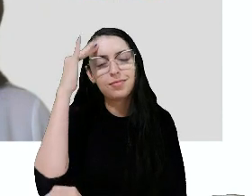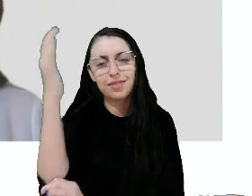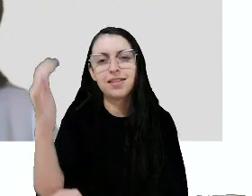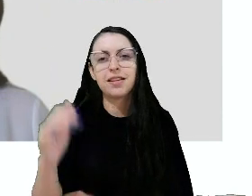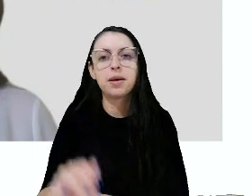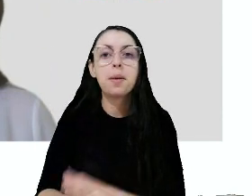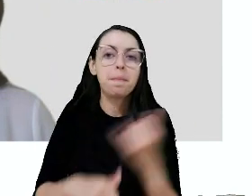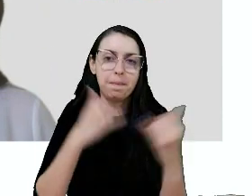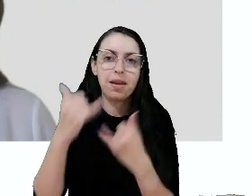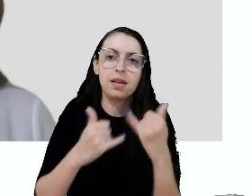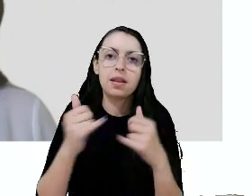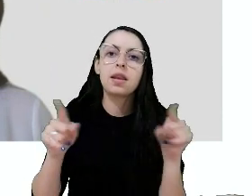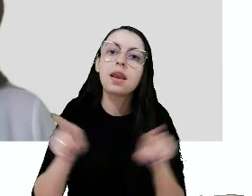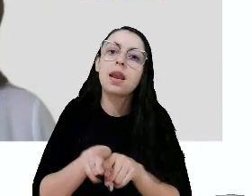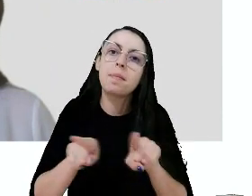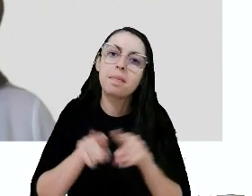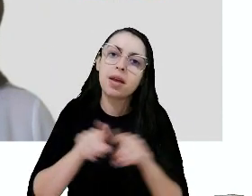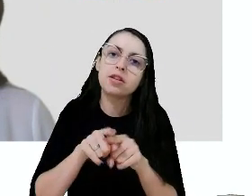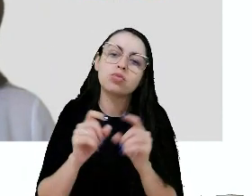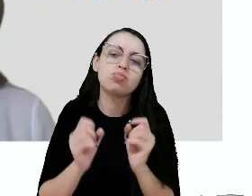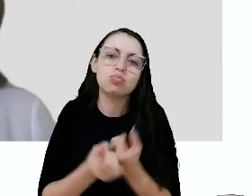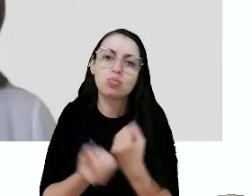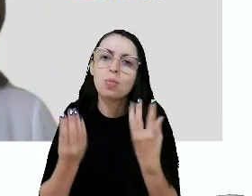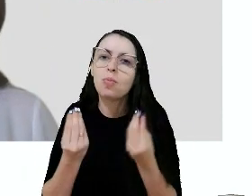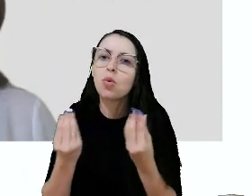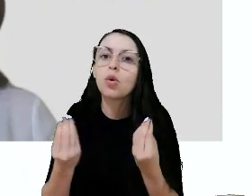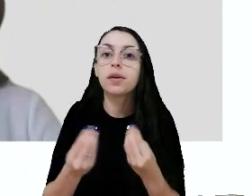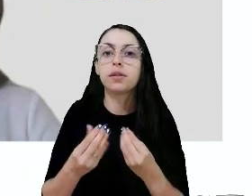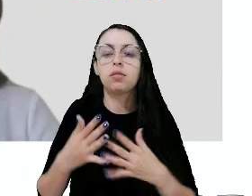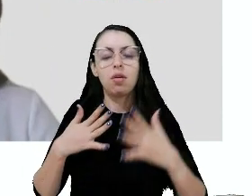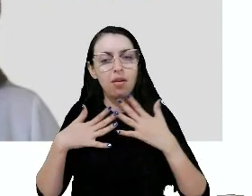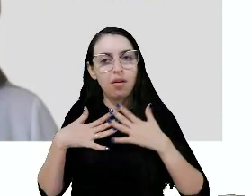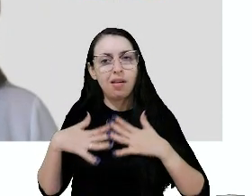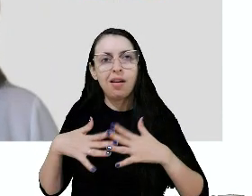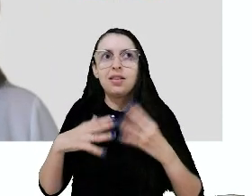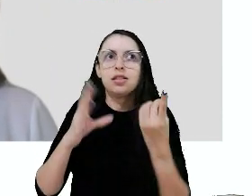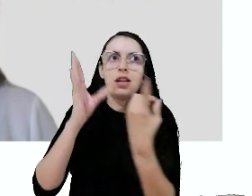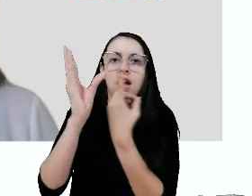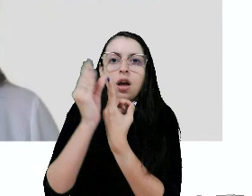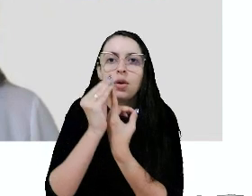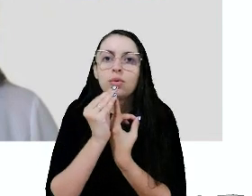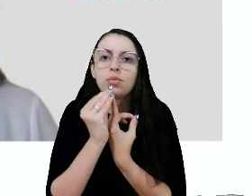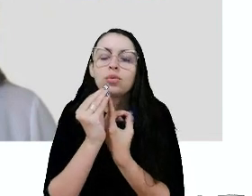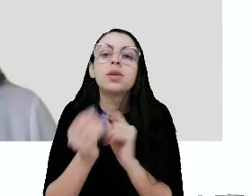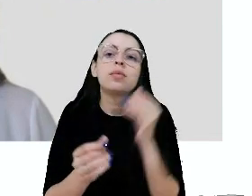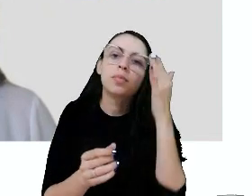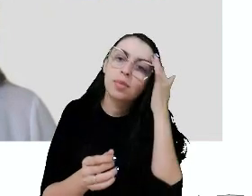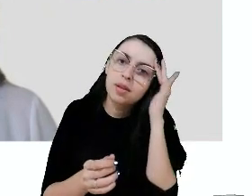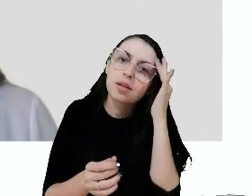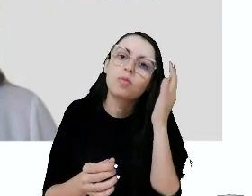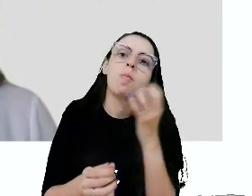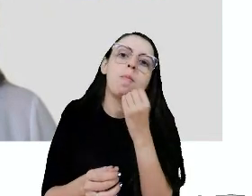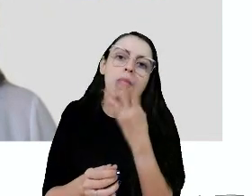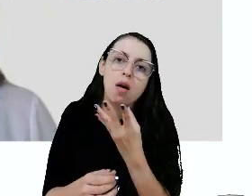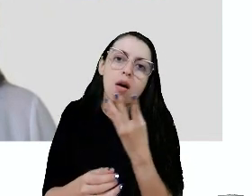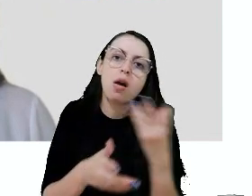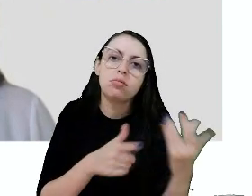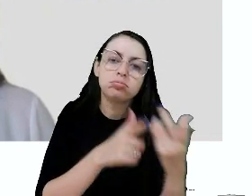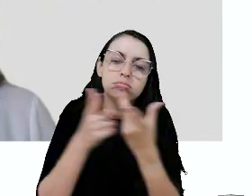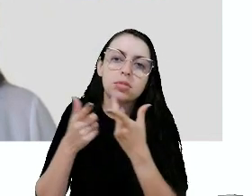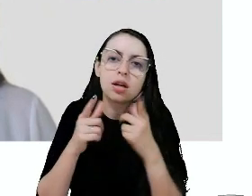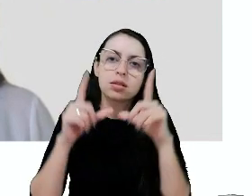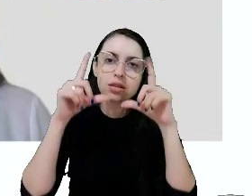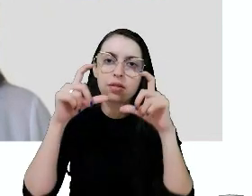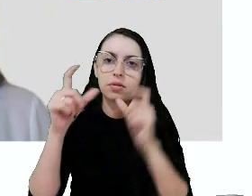para brincar para vocês, que eu também sou muito, muito sensível à arte, e eu entendo que vocês fizeram muito bem de